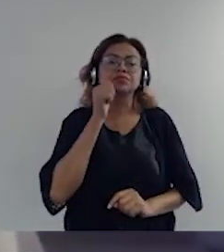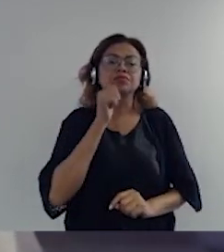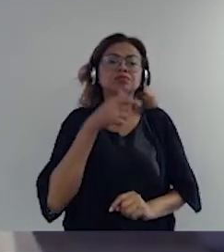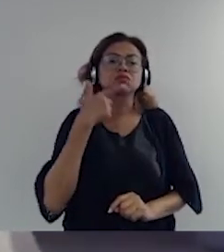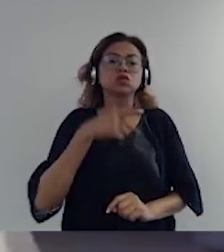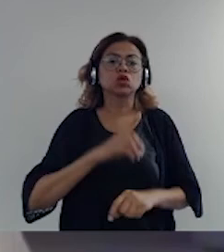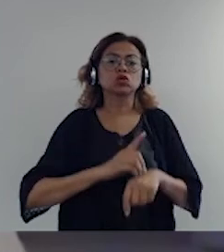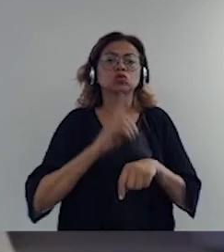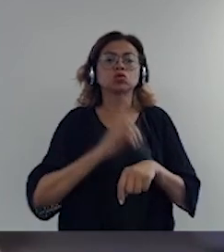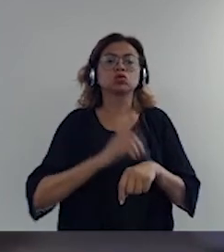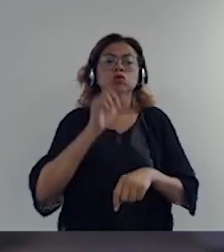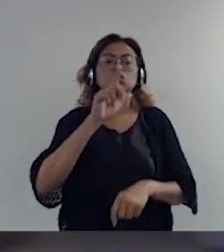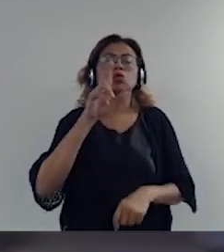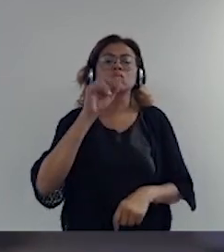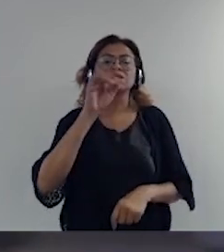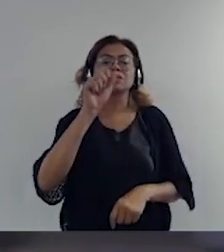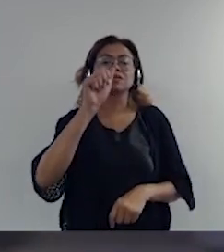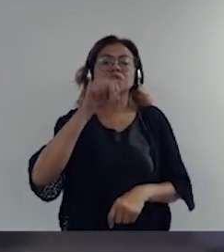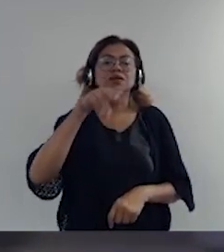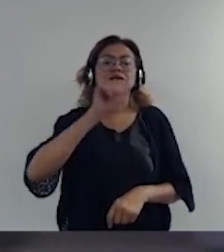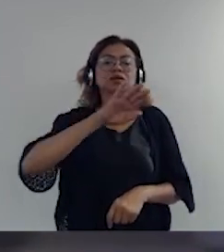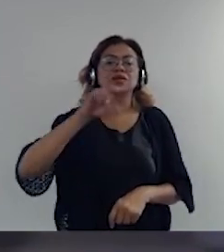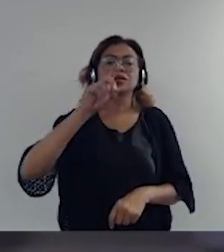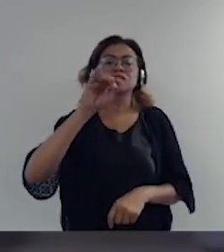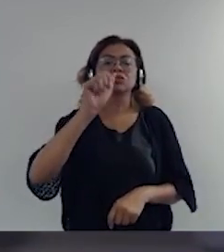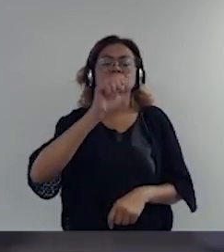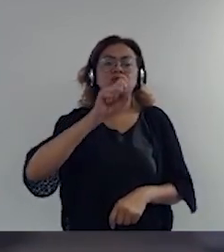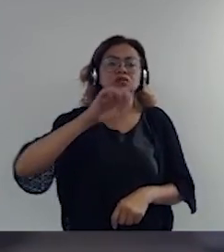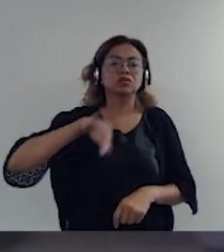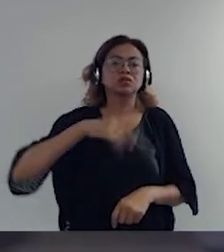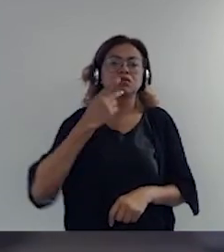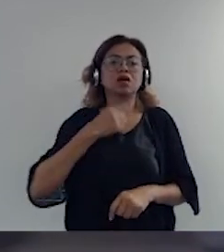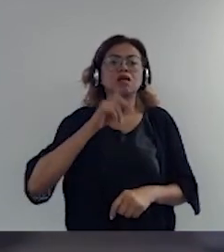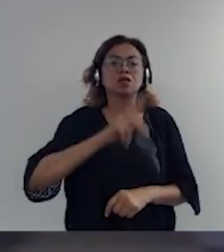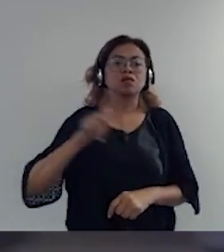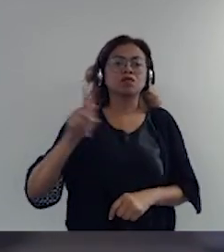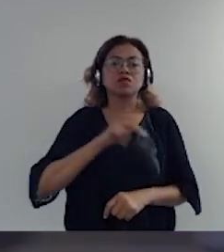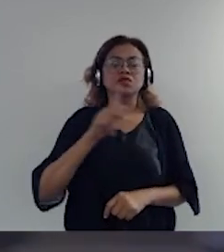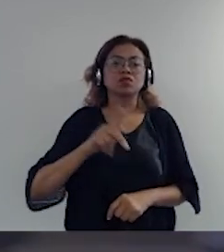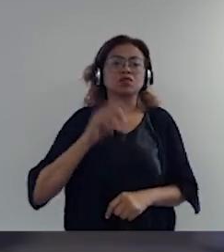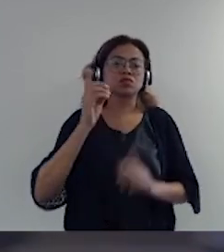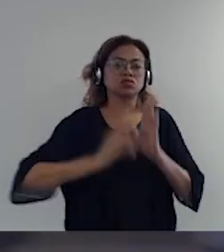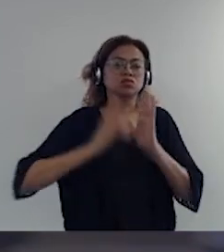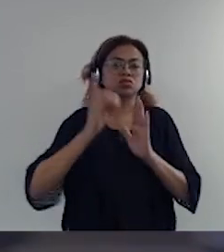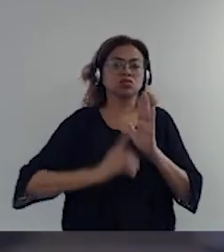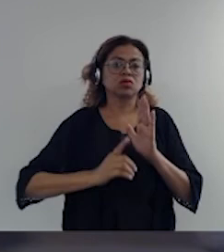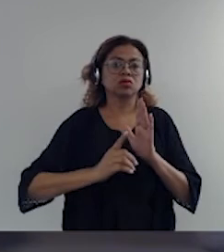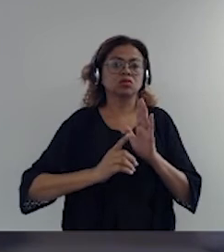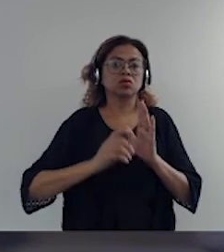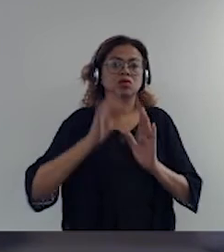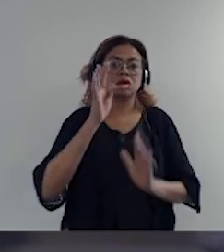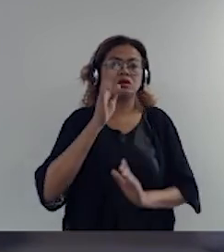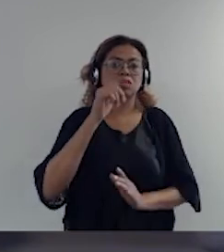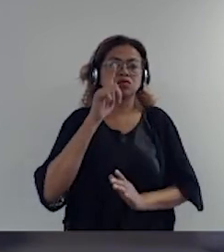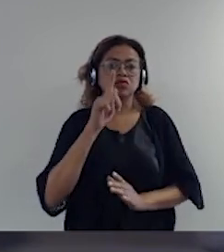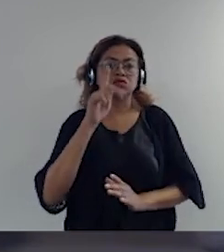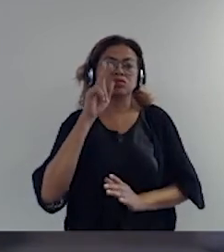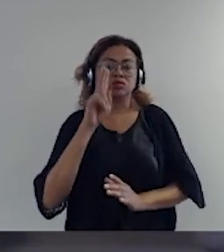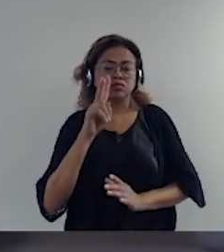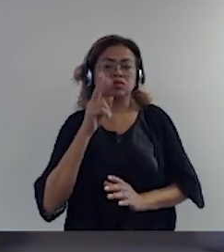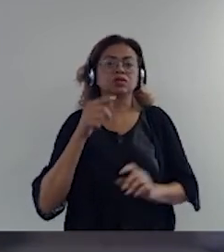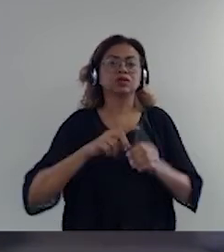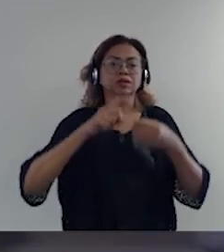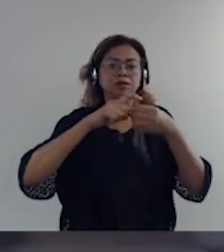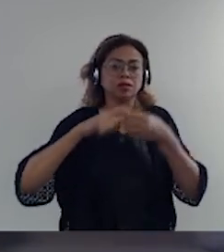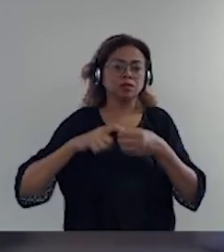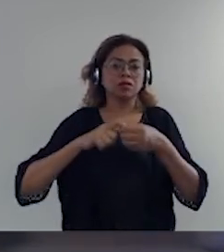painel, a doutora Luciana Dias, professora de Direito da FGV desde 2008, sócia do